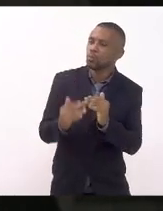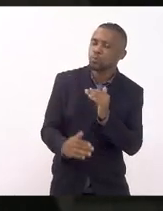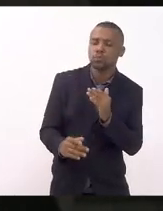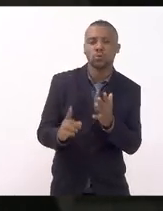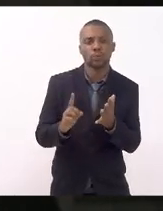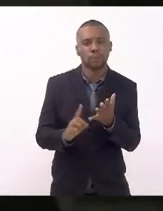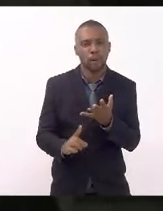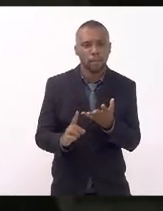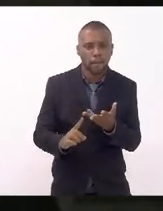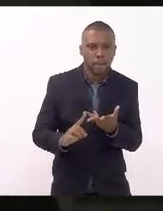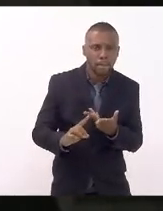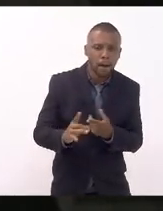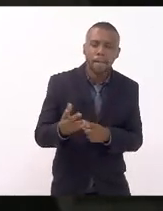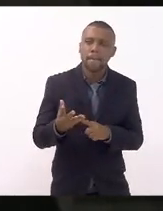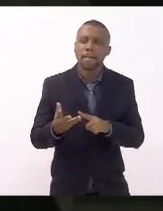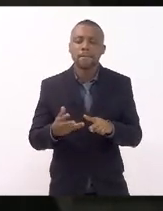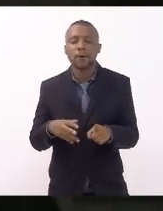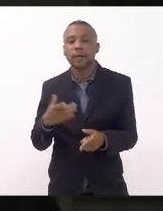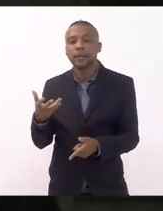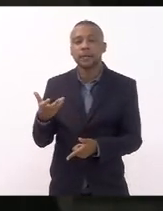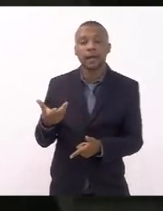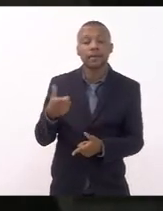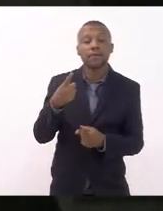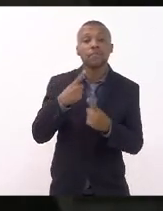quais pretendem se diferenciar.